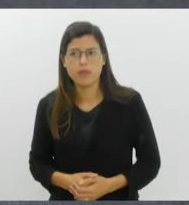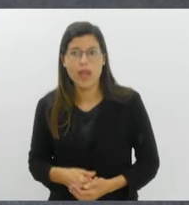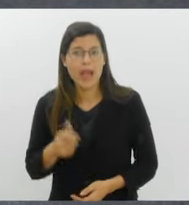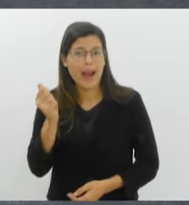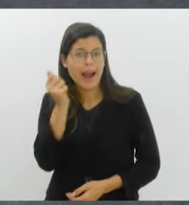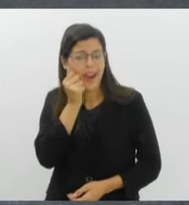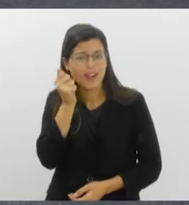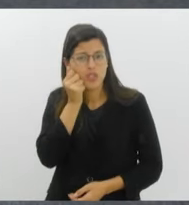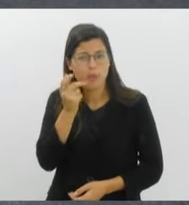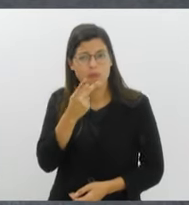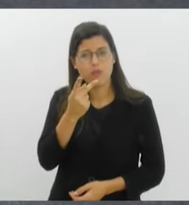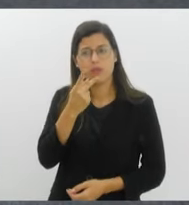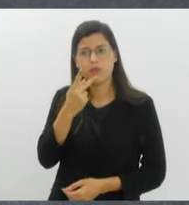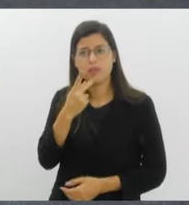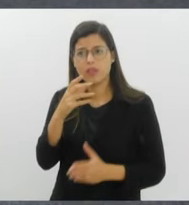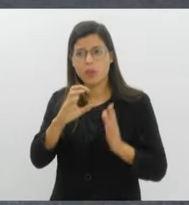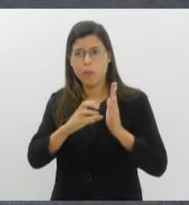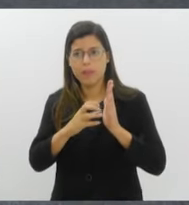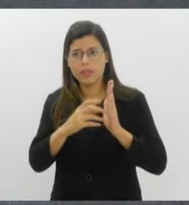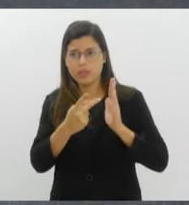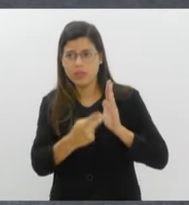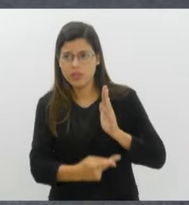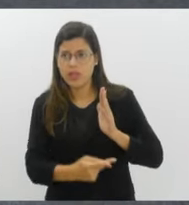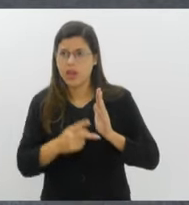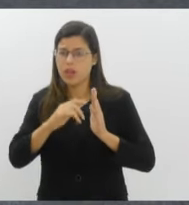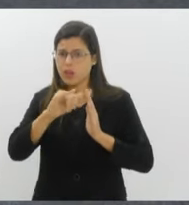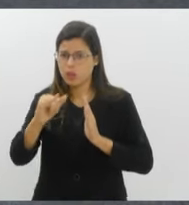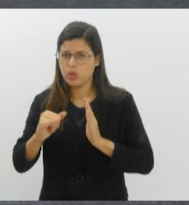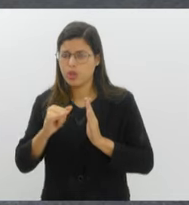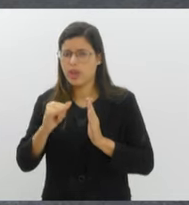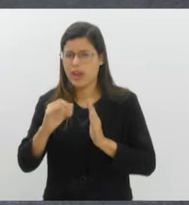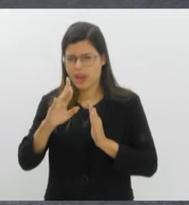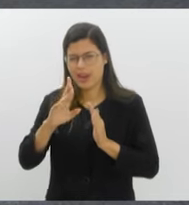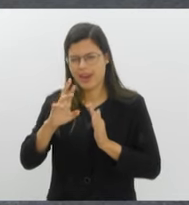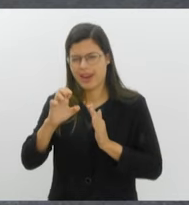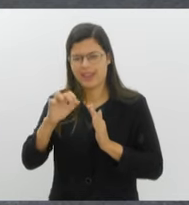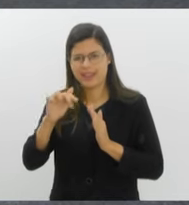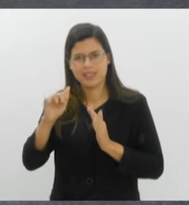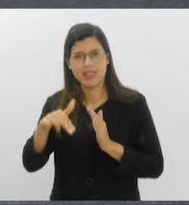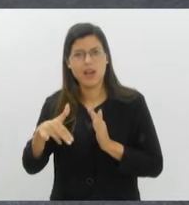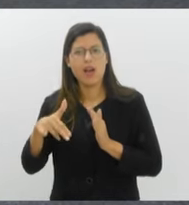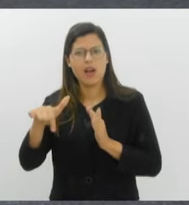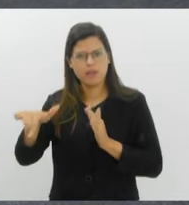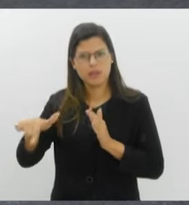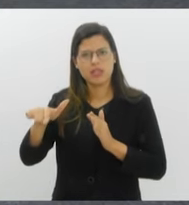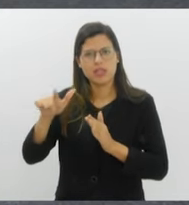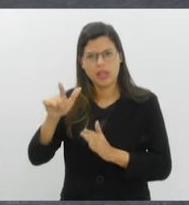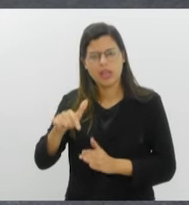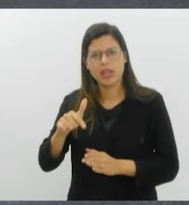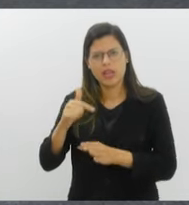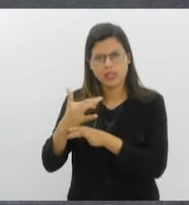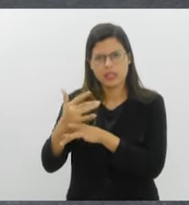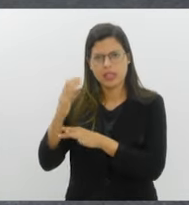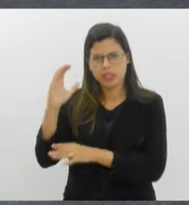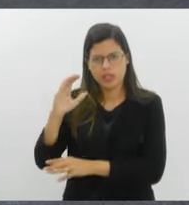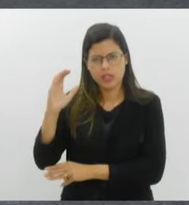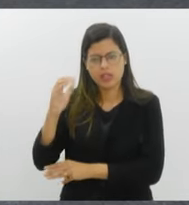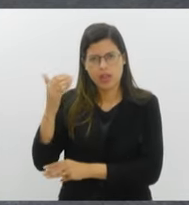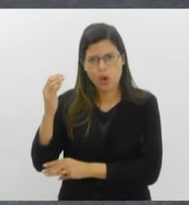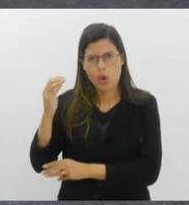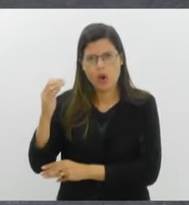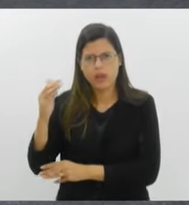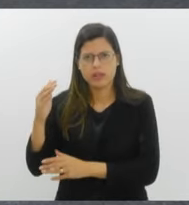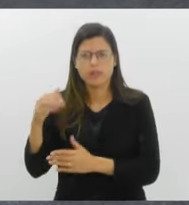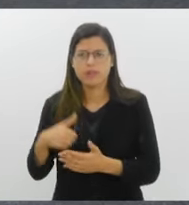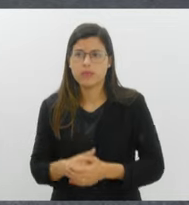ele fala que o partido dele, deputado Jordi, Vossa Excelência aqui é do interior do estado, da cidade de Niterói, cidade que meu pai nasceu. Ele tem a cara de